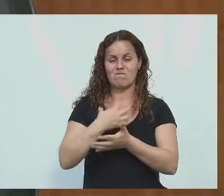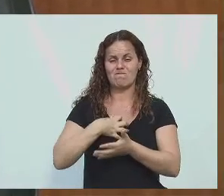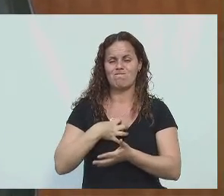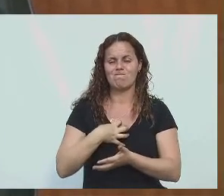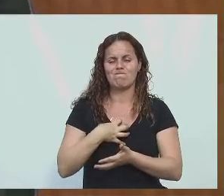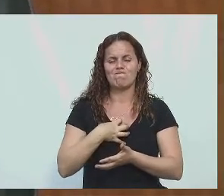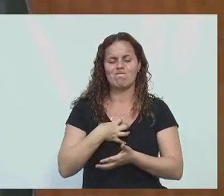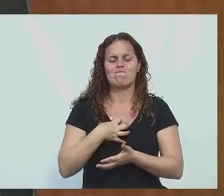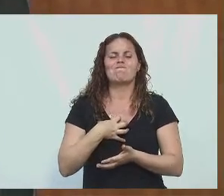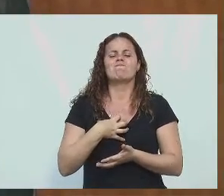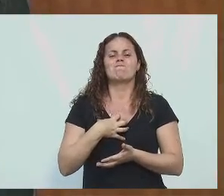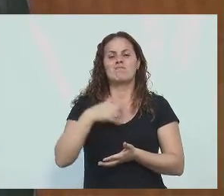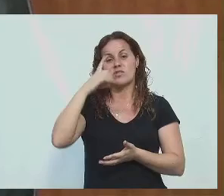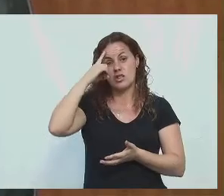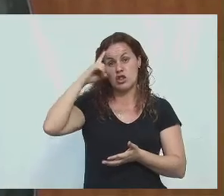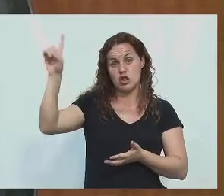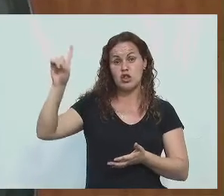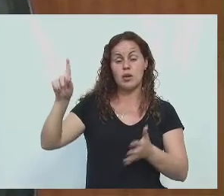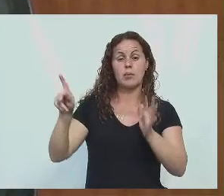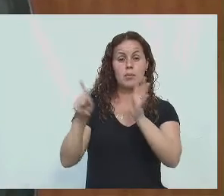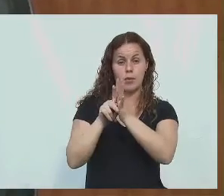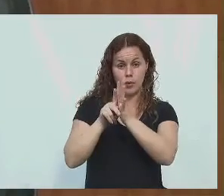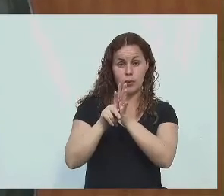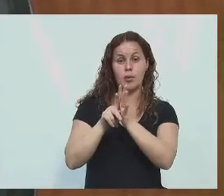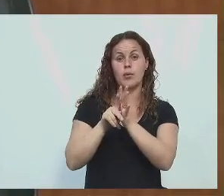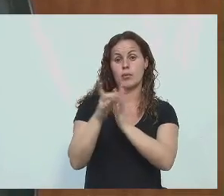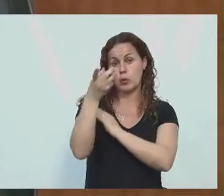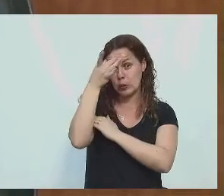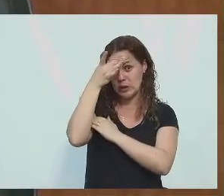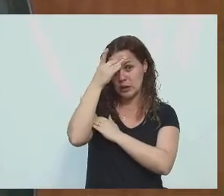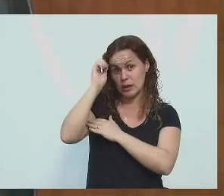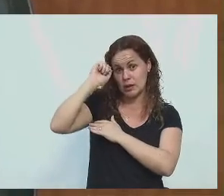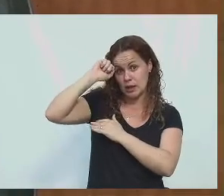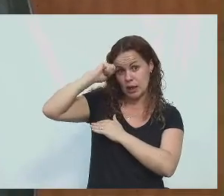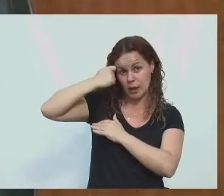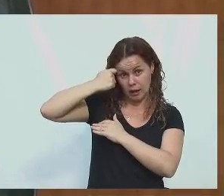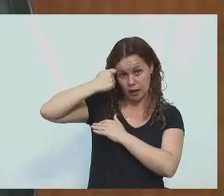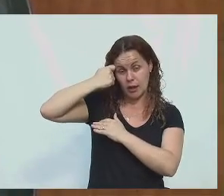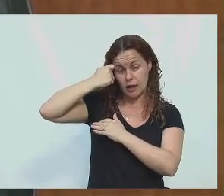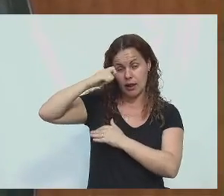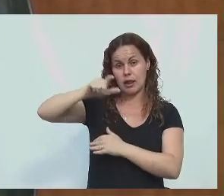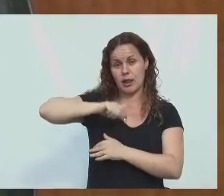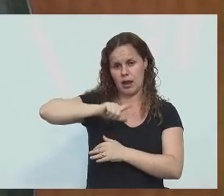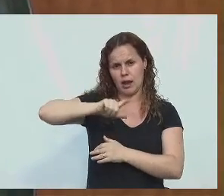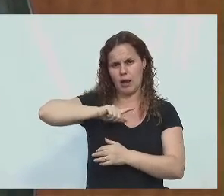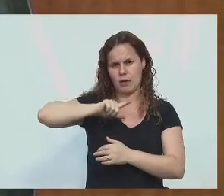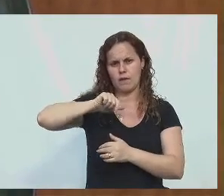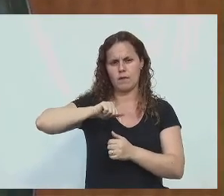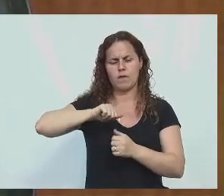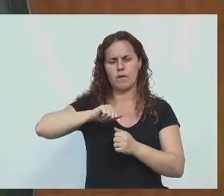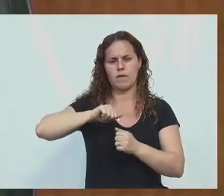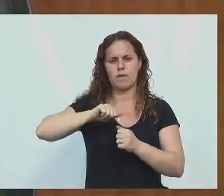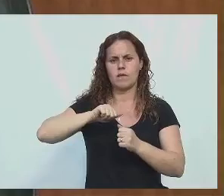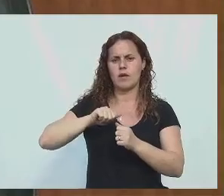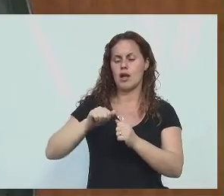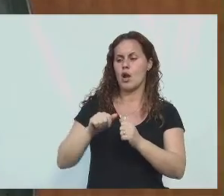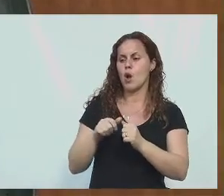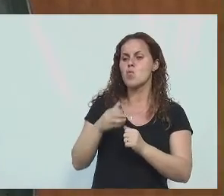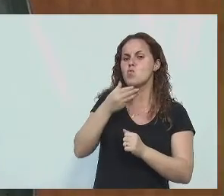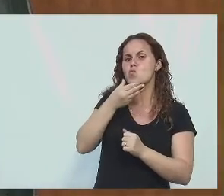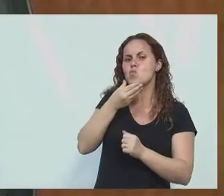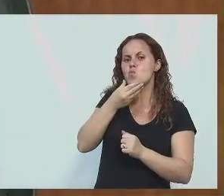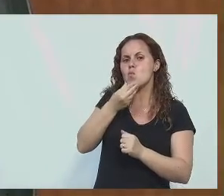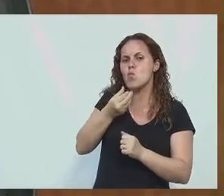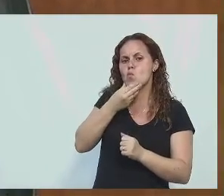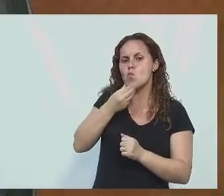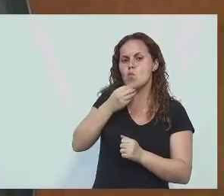pelo dia, né, simbólico da consciência negra, e a gente ter imagens de um negro sendo morto